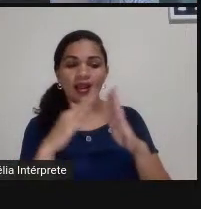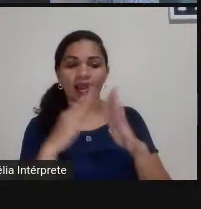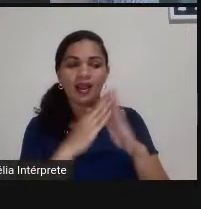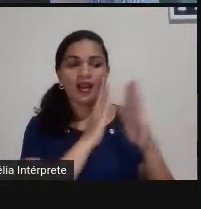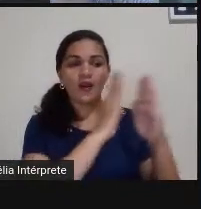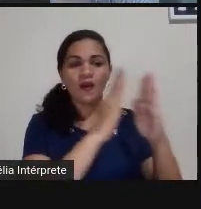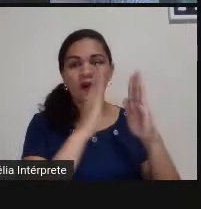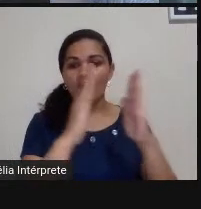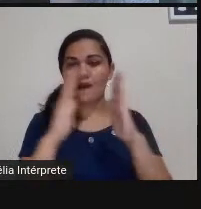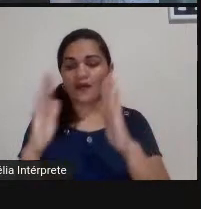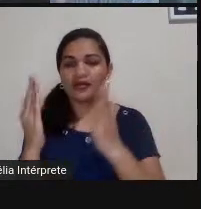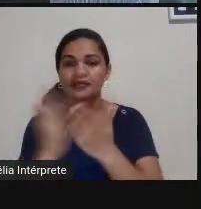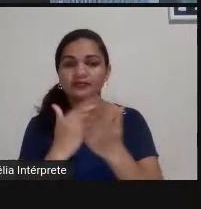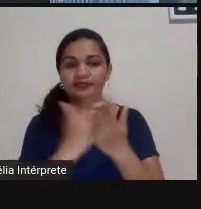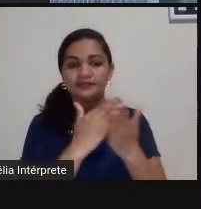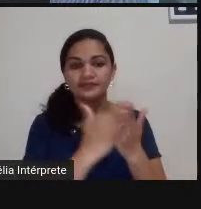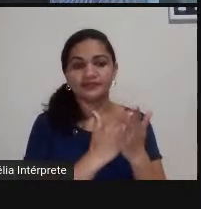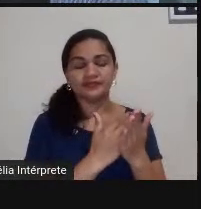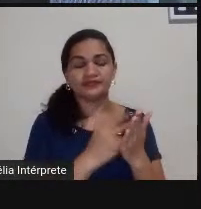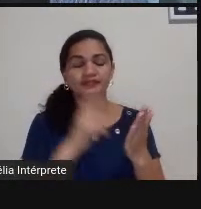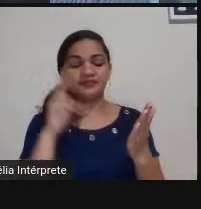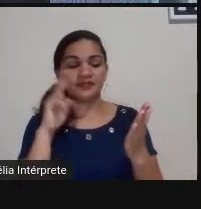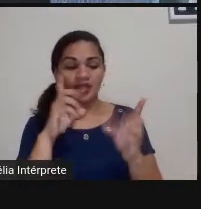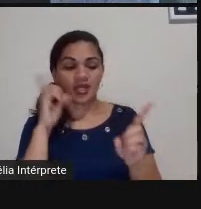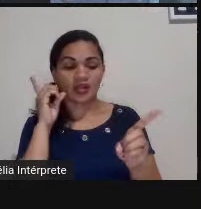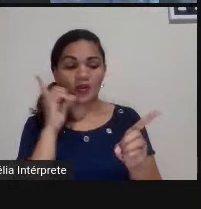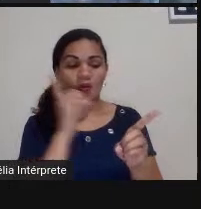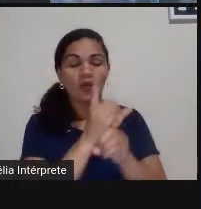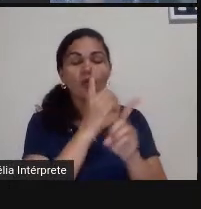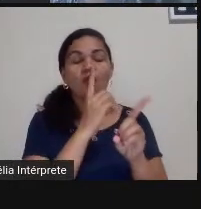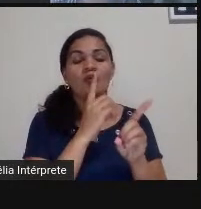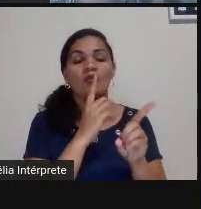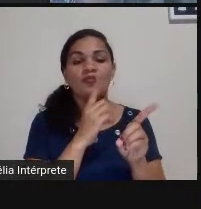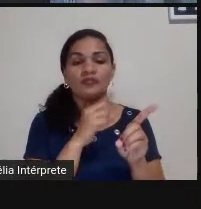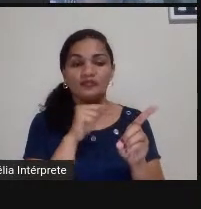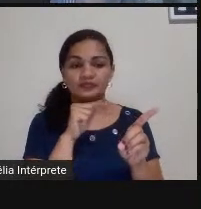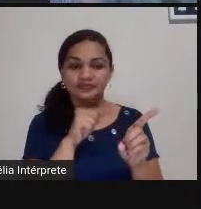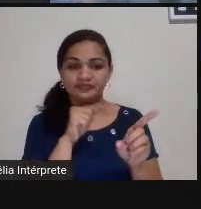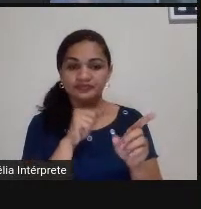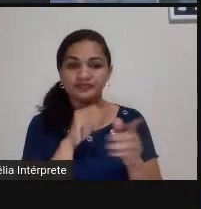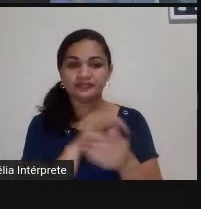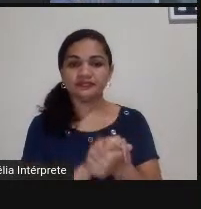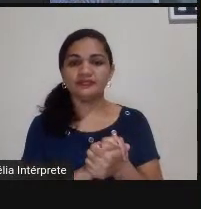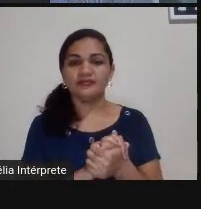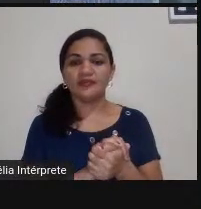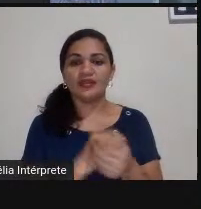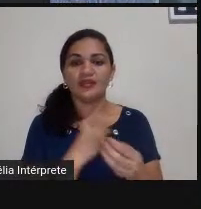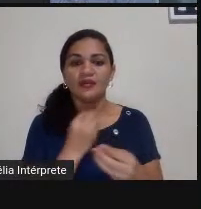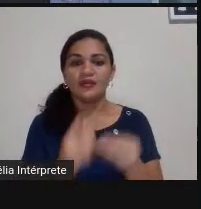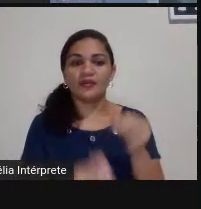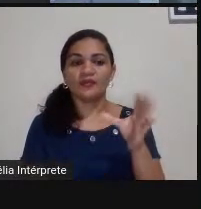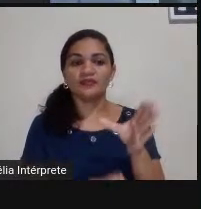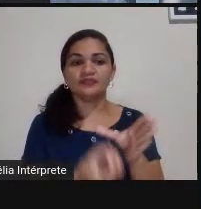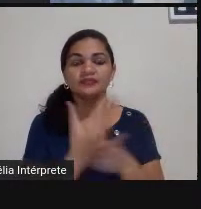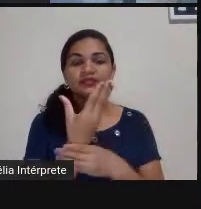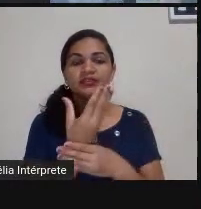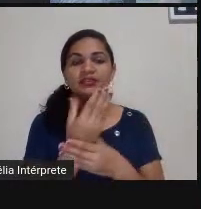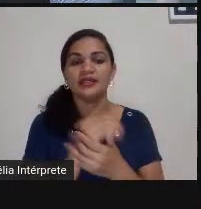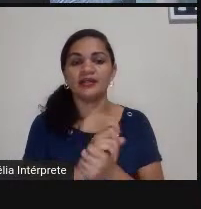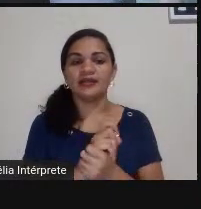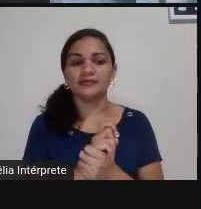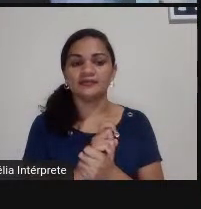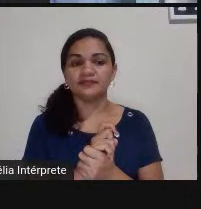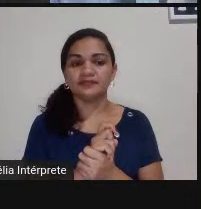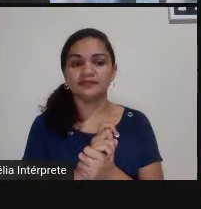resíduo sólido Opa já estamos voltando aqui para parte de produção e consumo responsável então